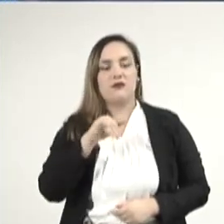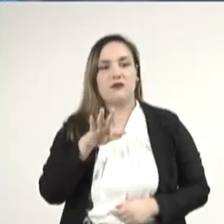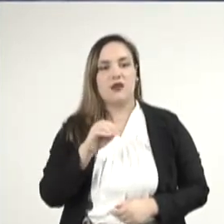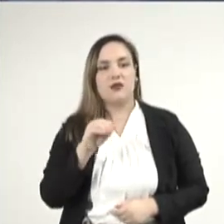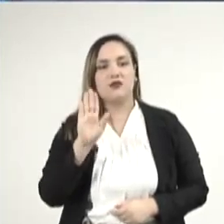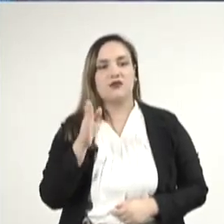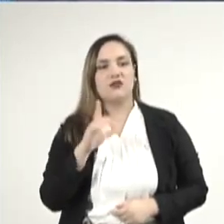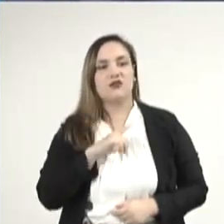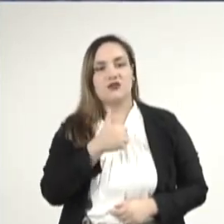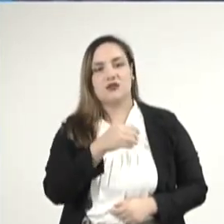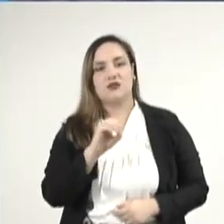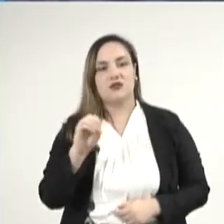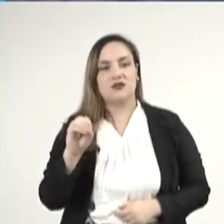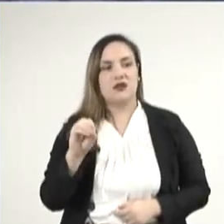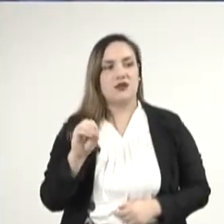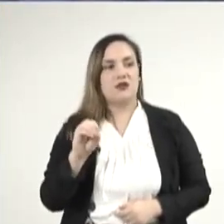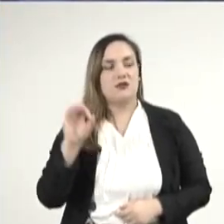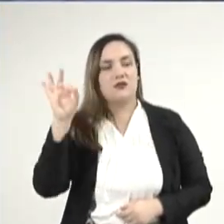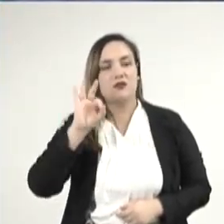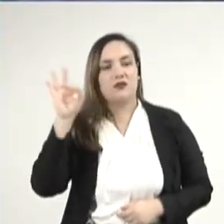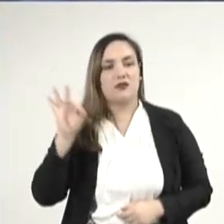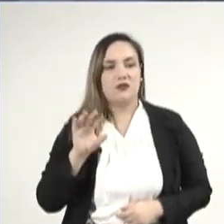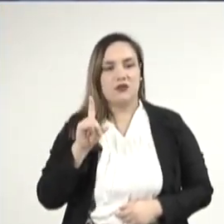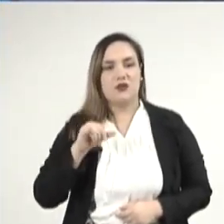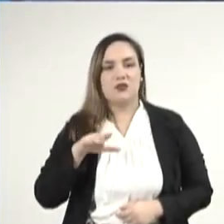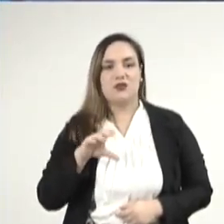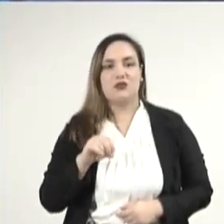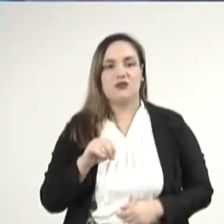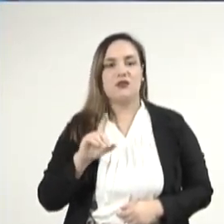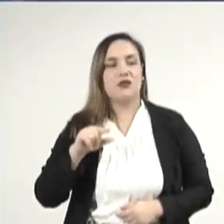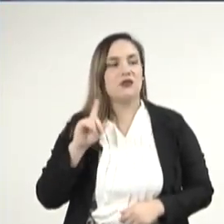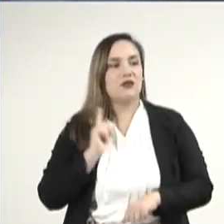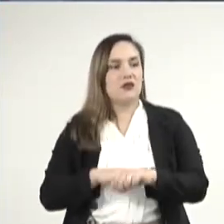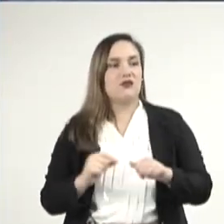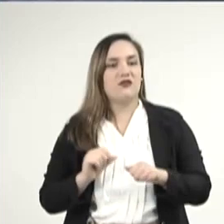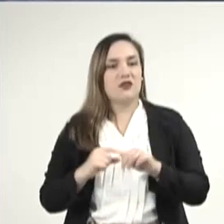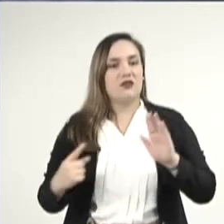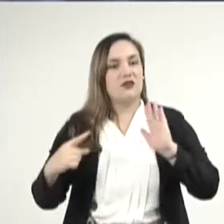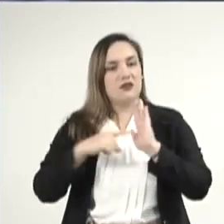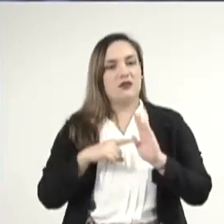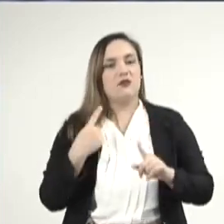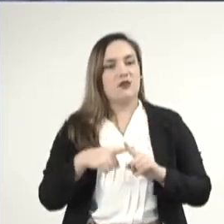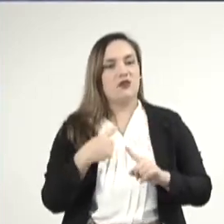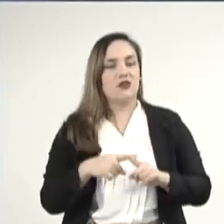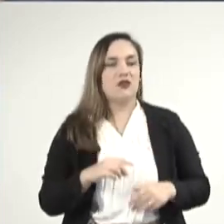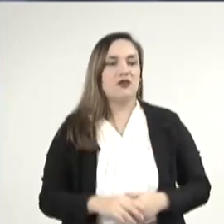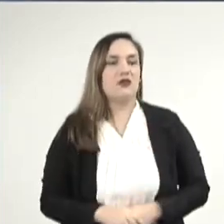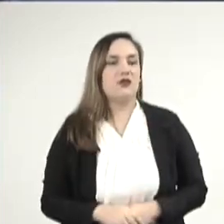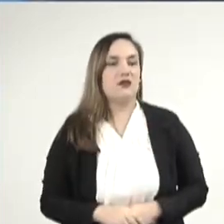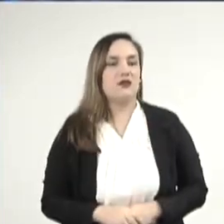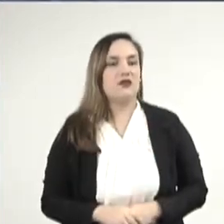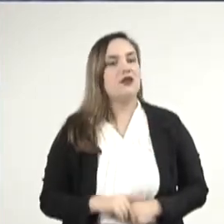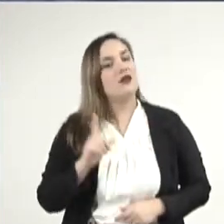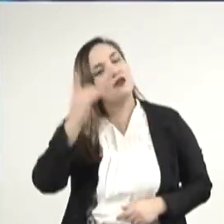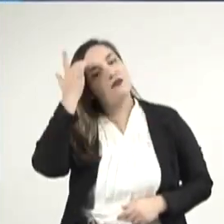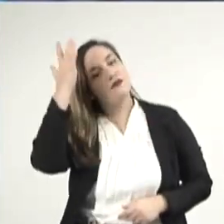apurado quando houve a delação de quem matou. Verdade. Porque é facinho você descobrir as